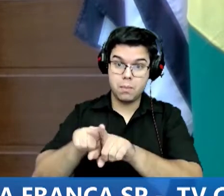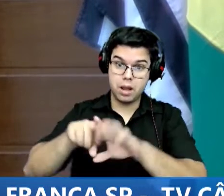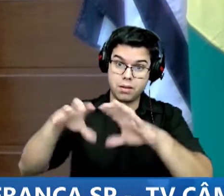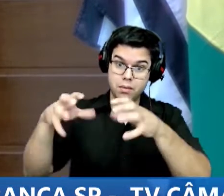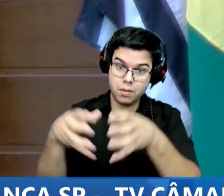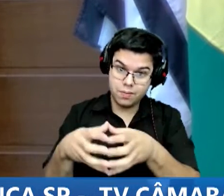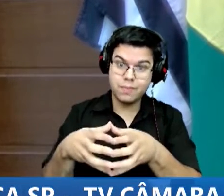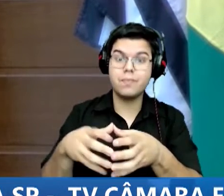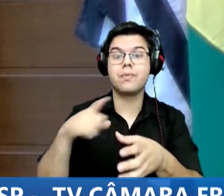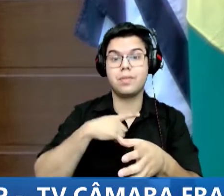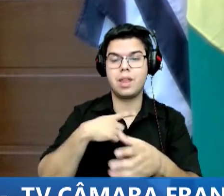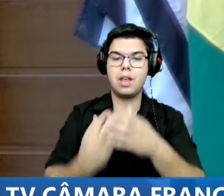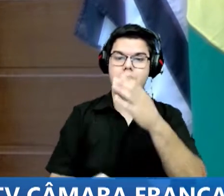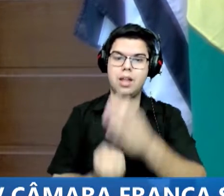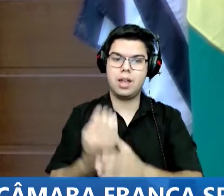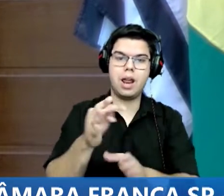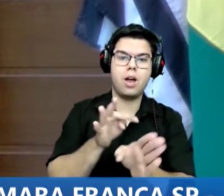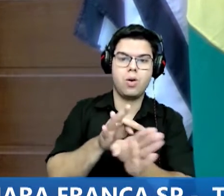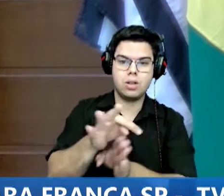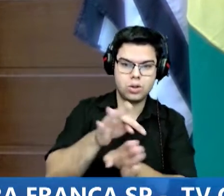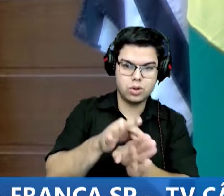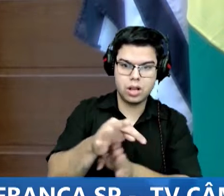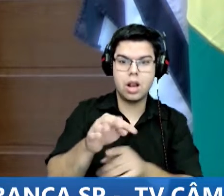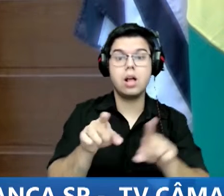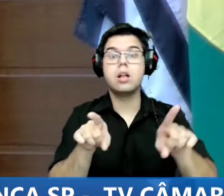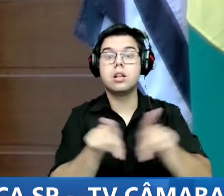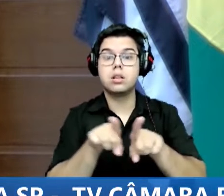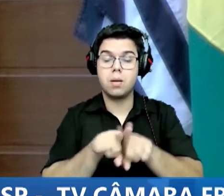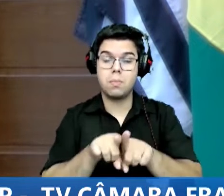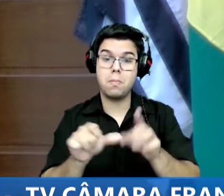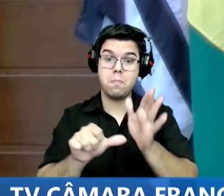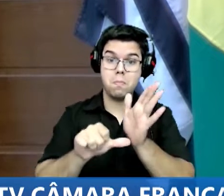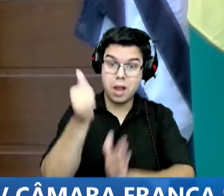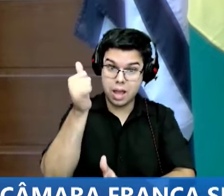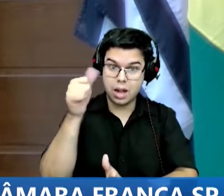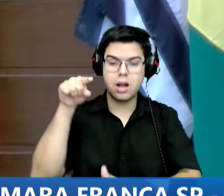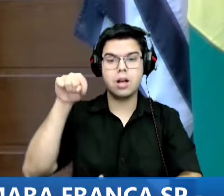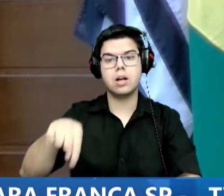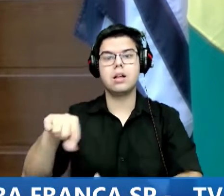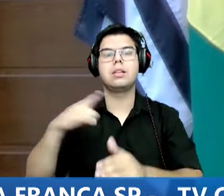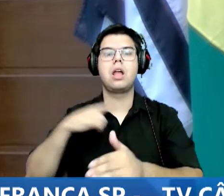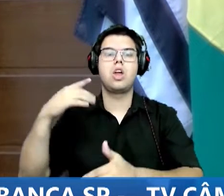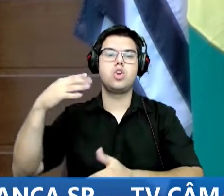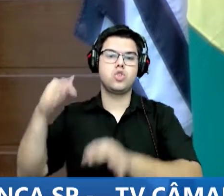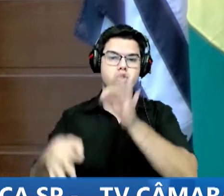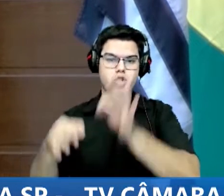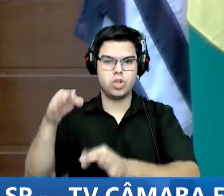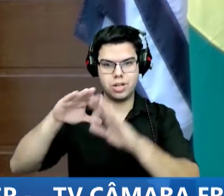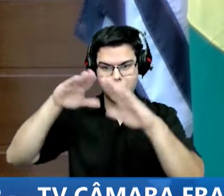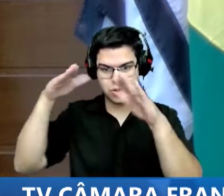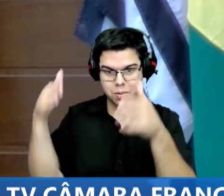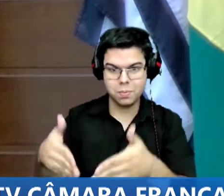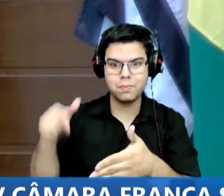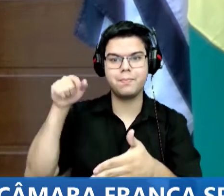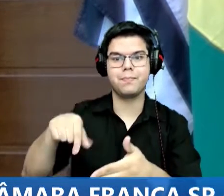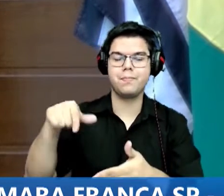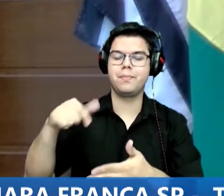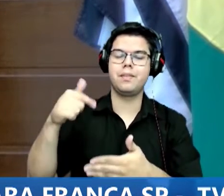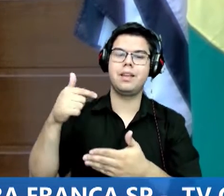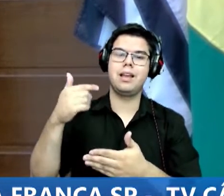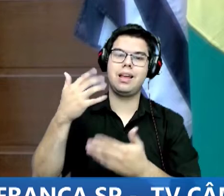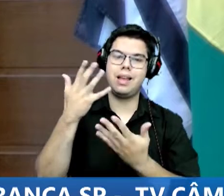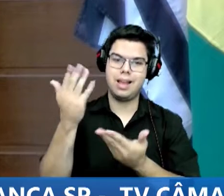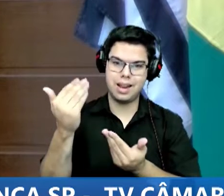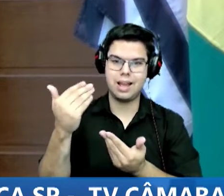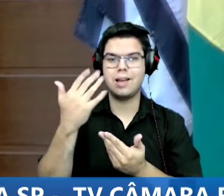primeira cidade a ter a Justiça Especial do Trabalho da Infância e do Adolescente, a primeira cidade no estado de